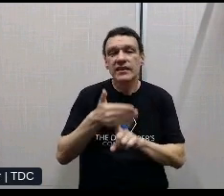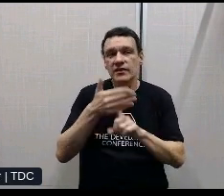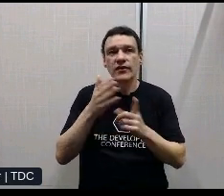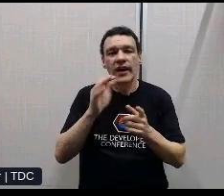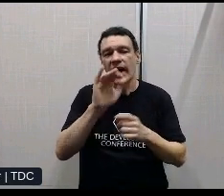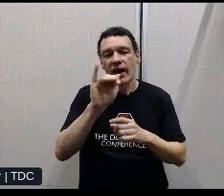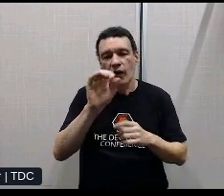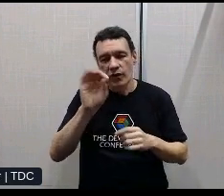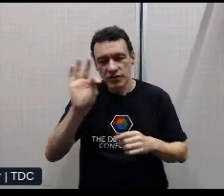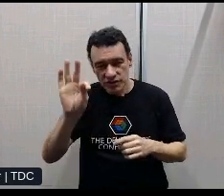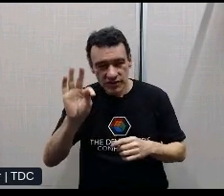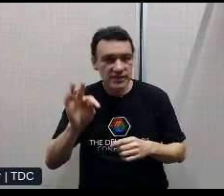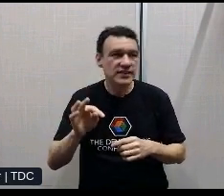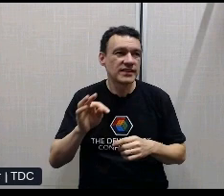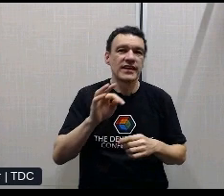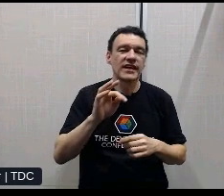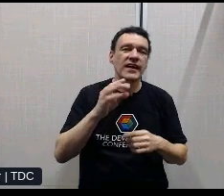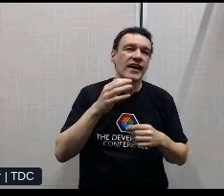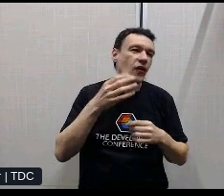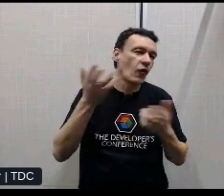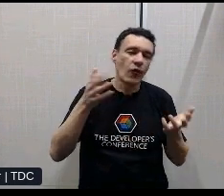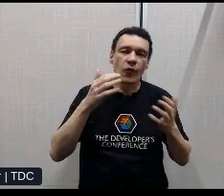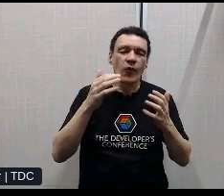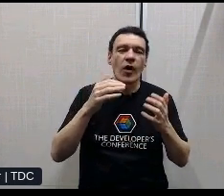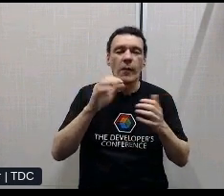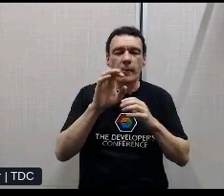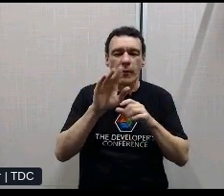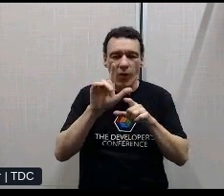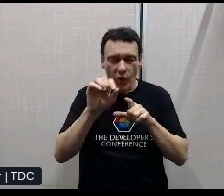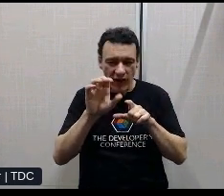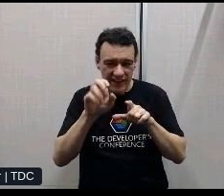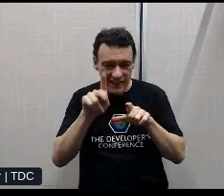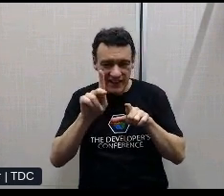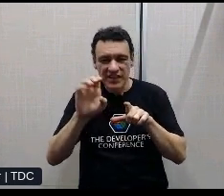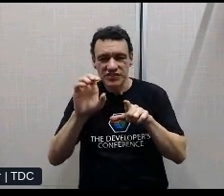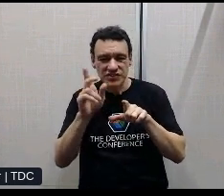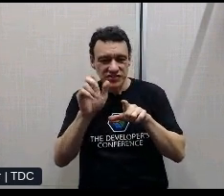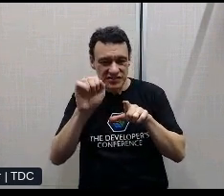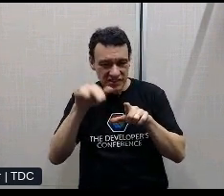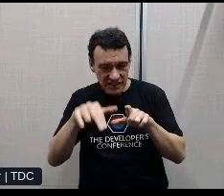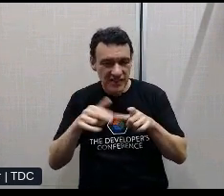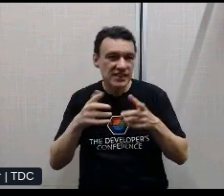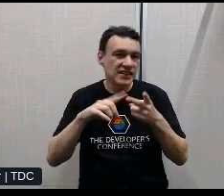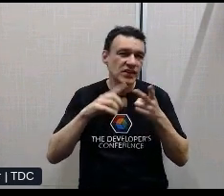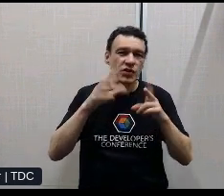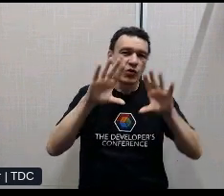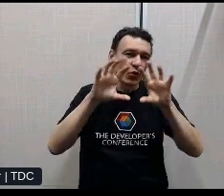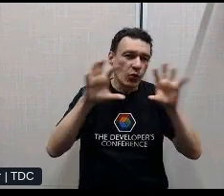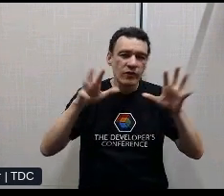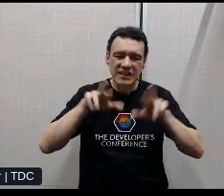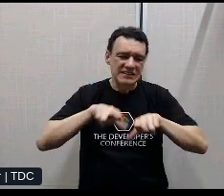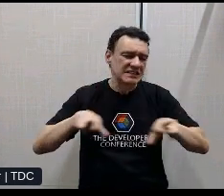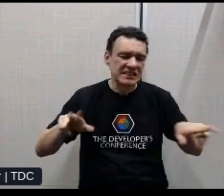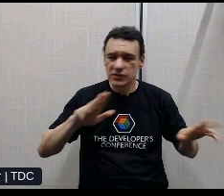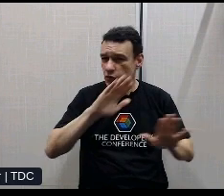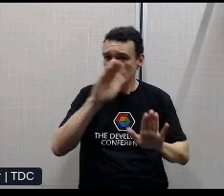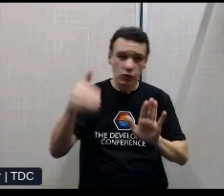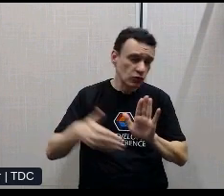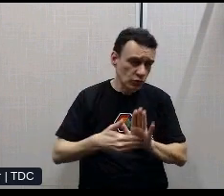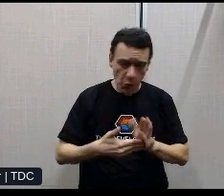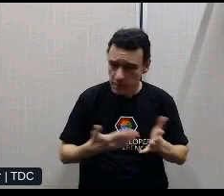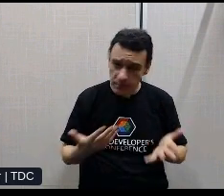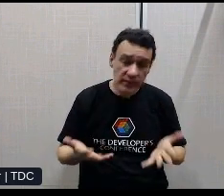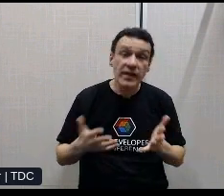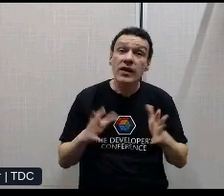IoT, blockchain, nuvem, etc., que, conectado com as tecnologias